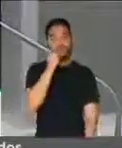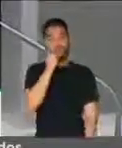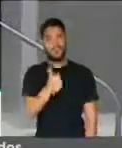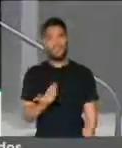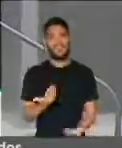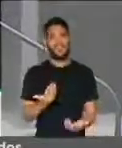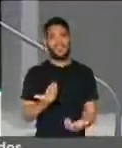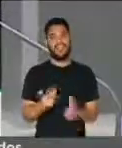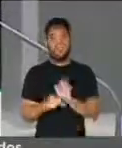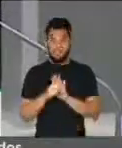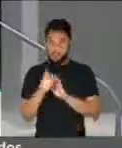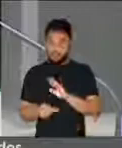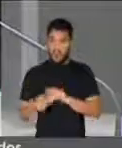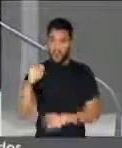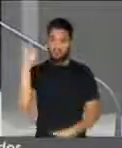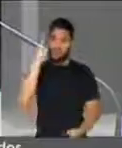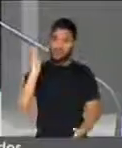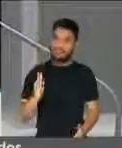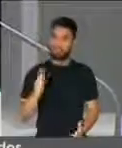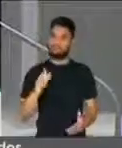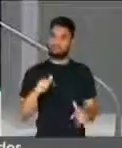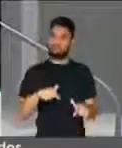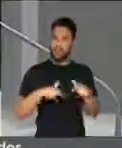fazem a riqueza deste país